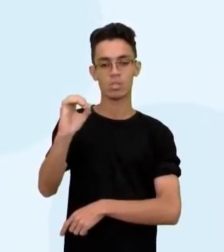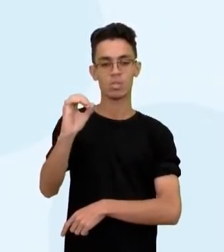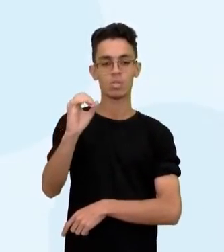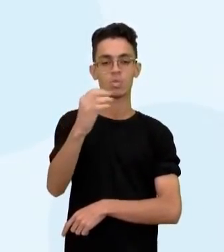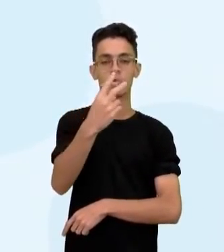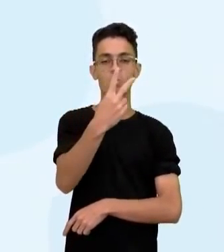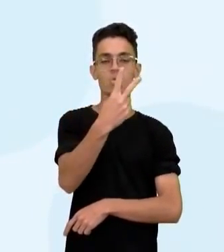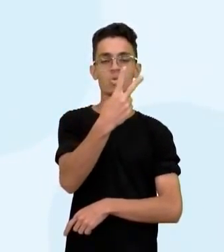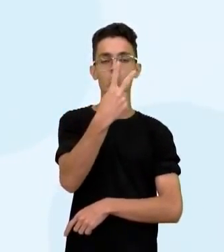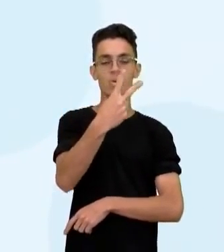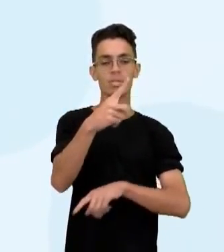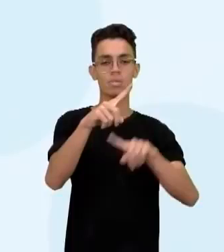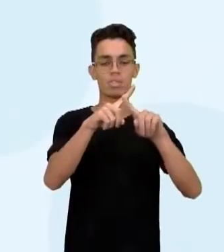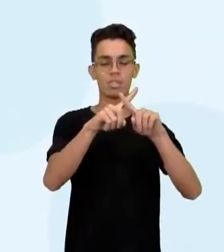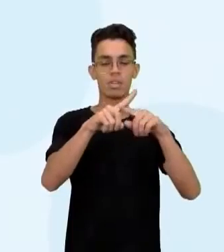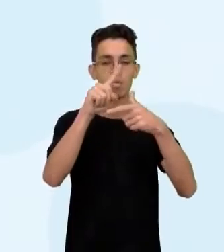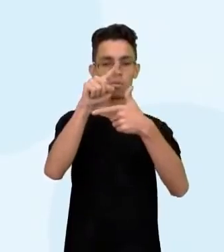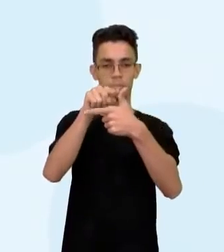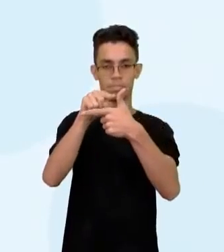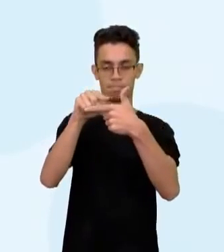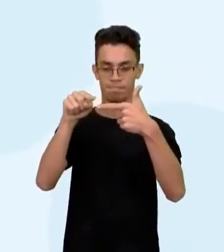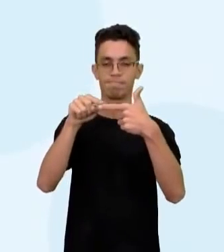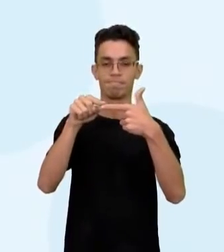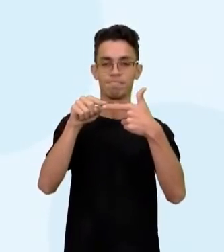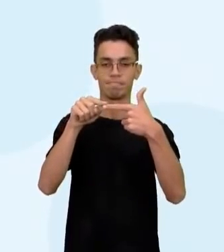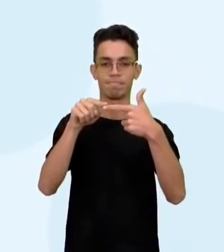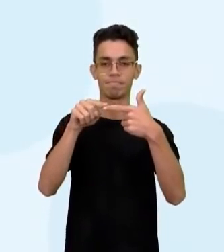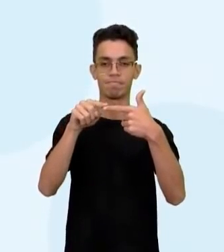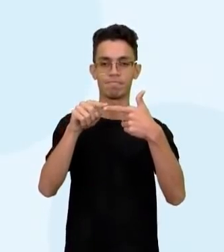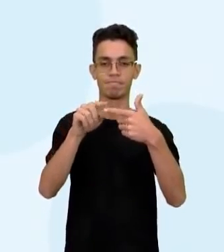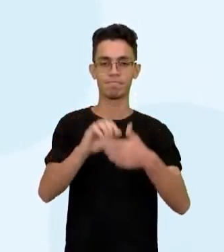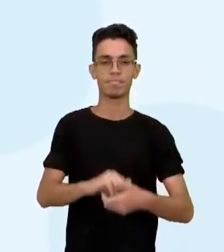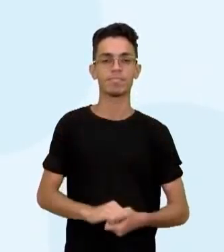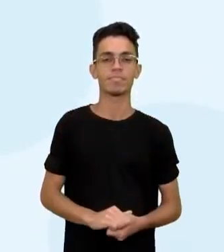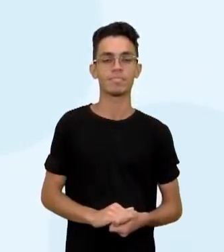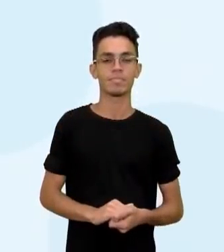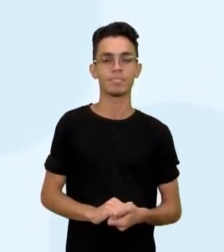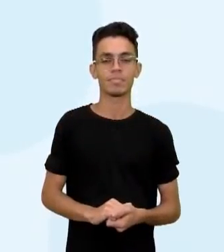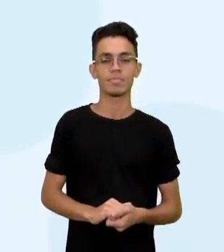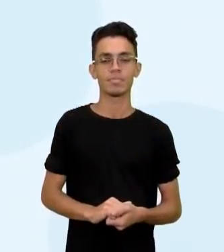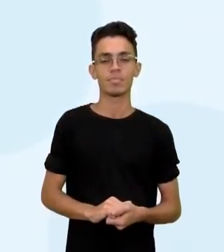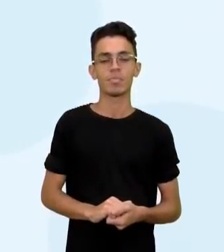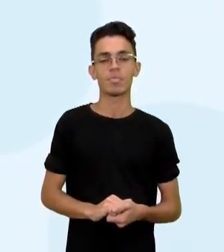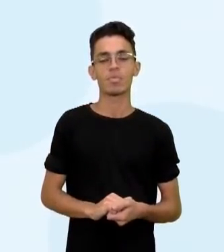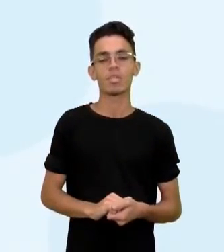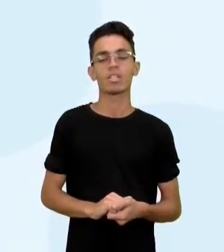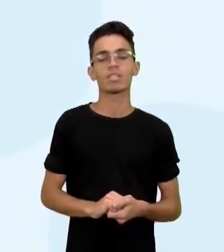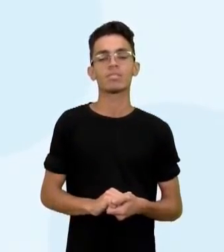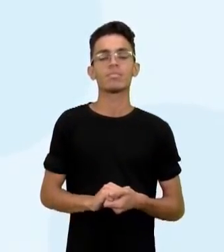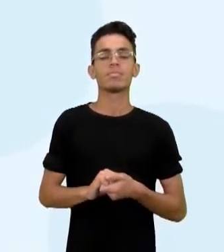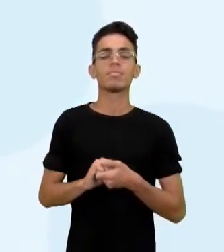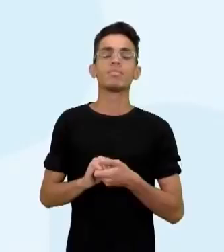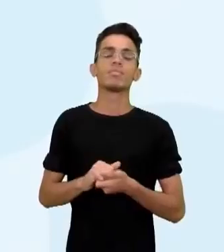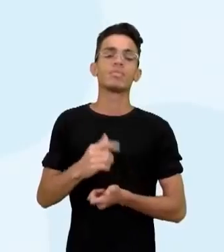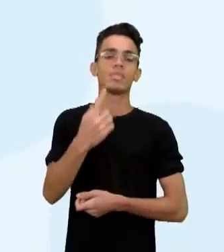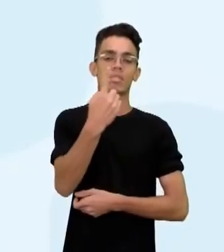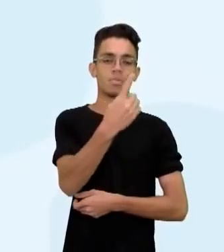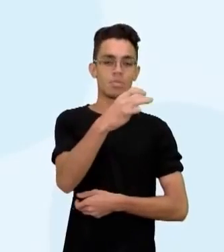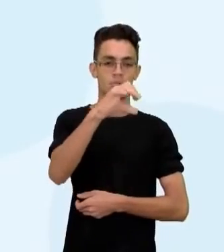multiplicando, ele passa dividindo aí, né? Então, vai ficar a metade disso daí, que vai dar